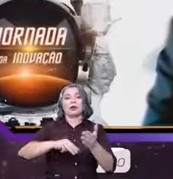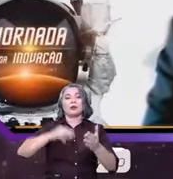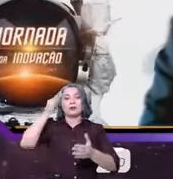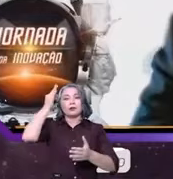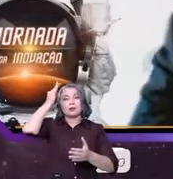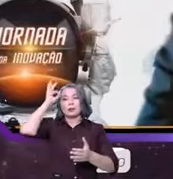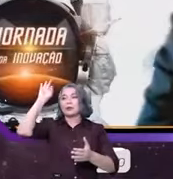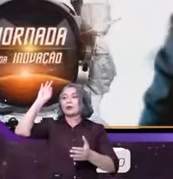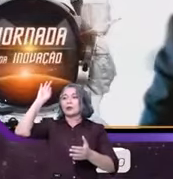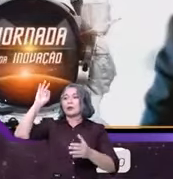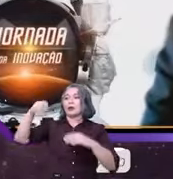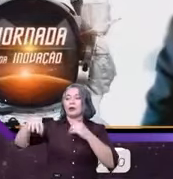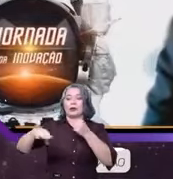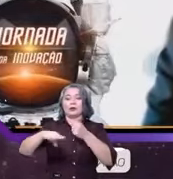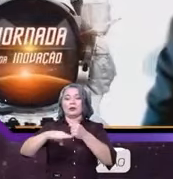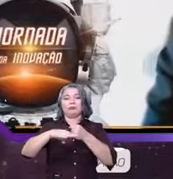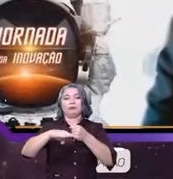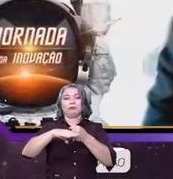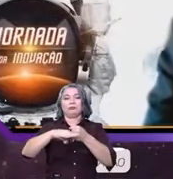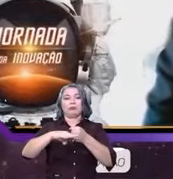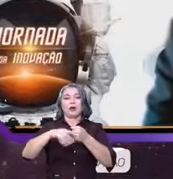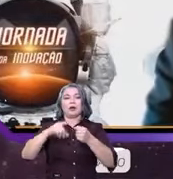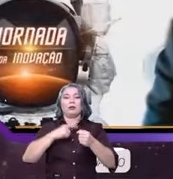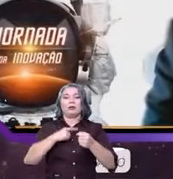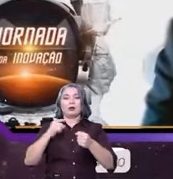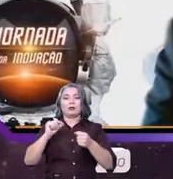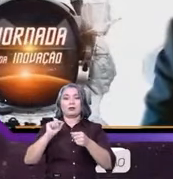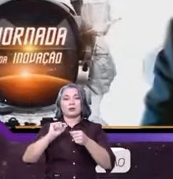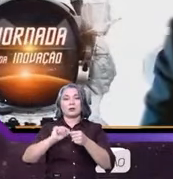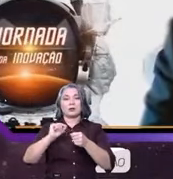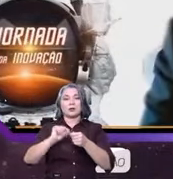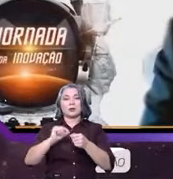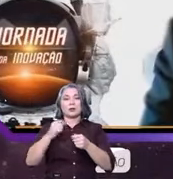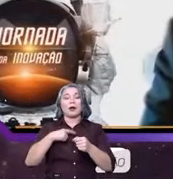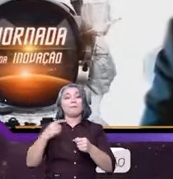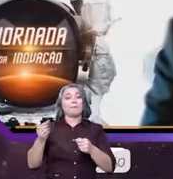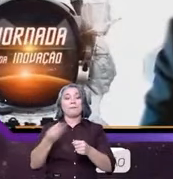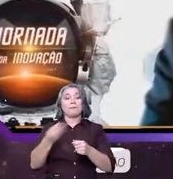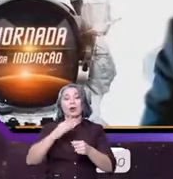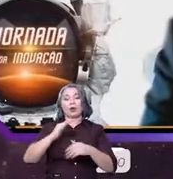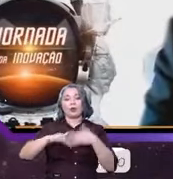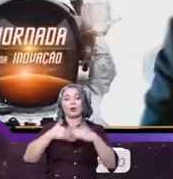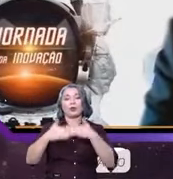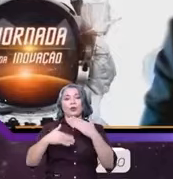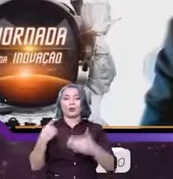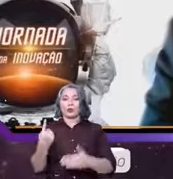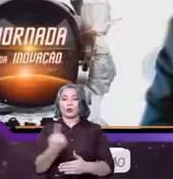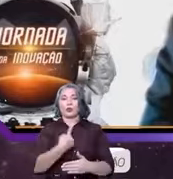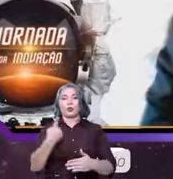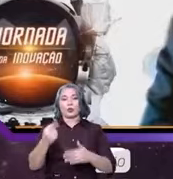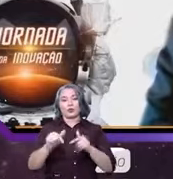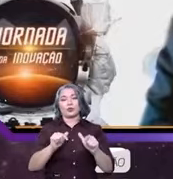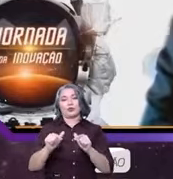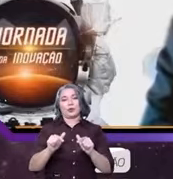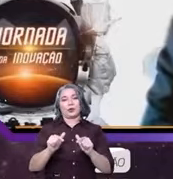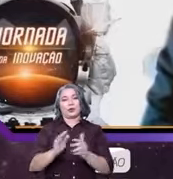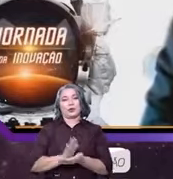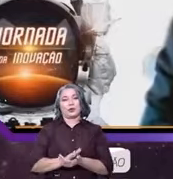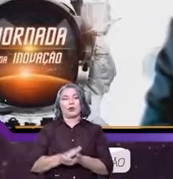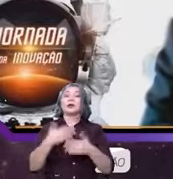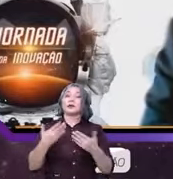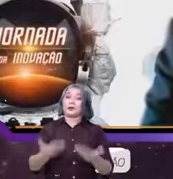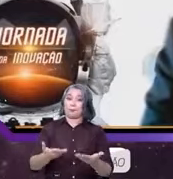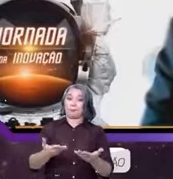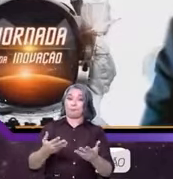para trazer a inovação que nós precisamos para a melhoria contínua dos nossos serviços. Mas, Excelência, eu não